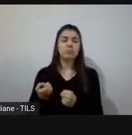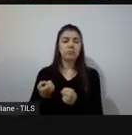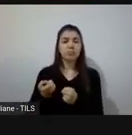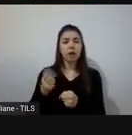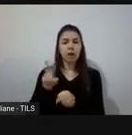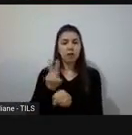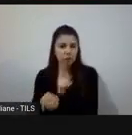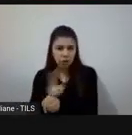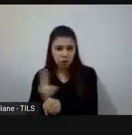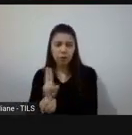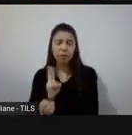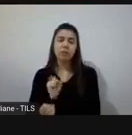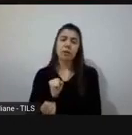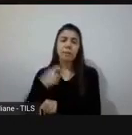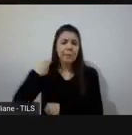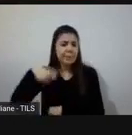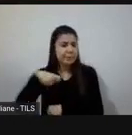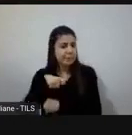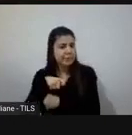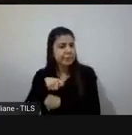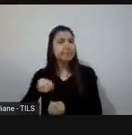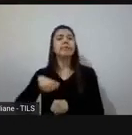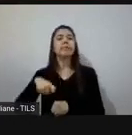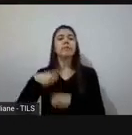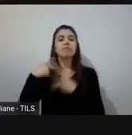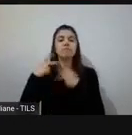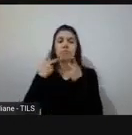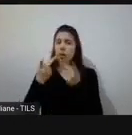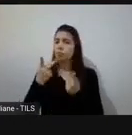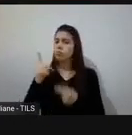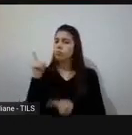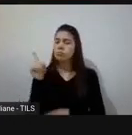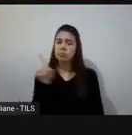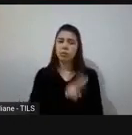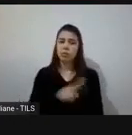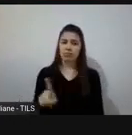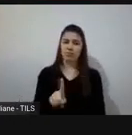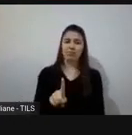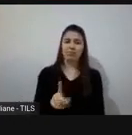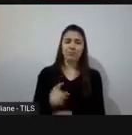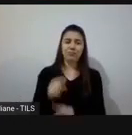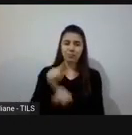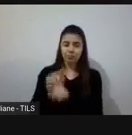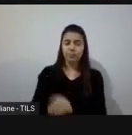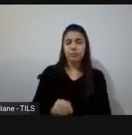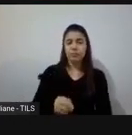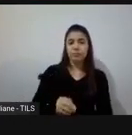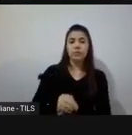as vítimas, têm que ser protegidas, ainda que algumas autoridades se omitam quanto a isso.